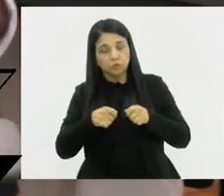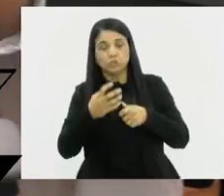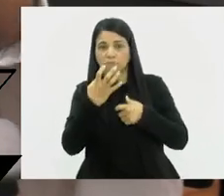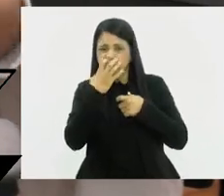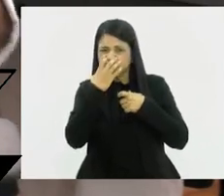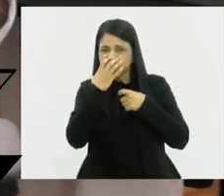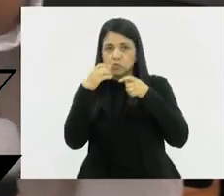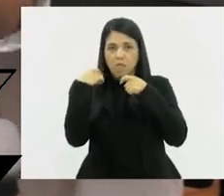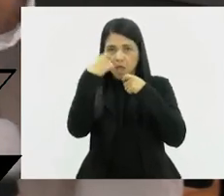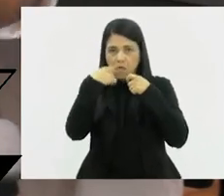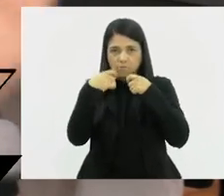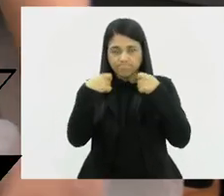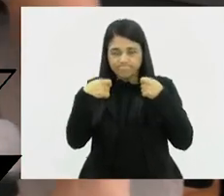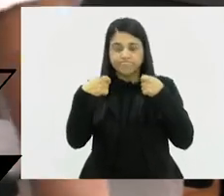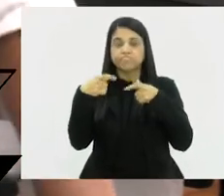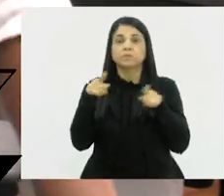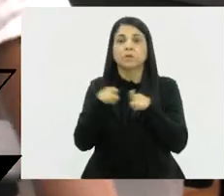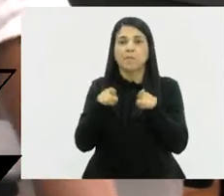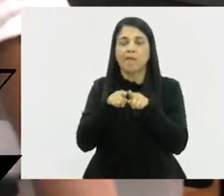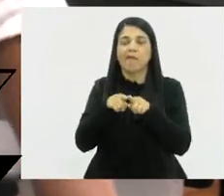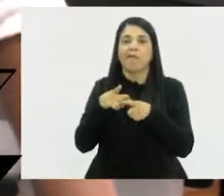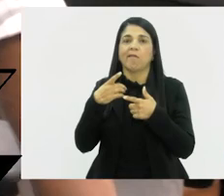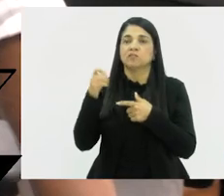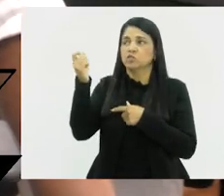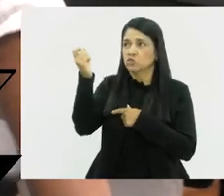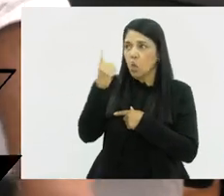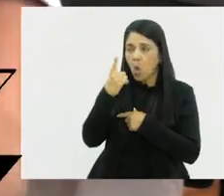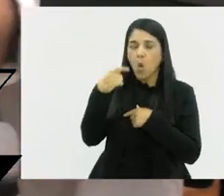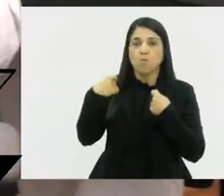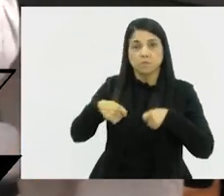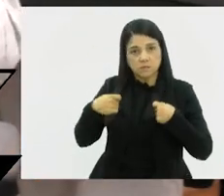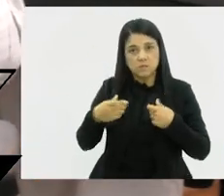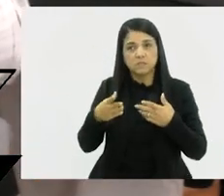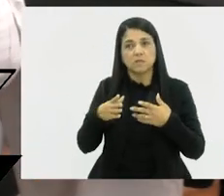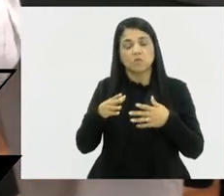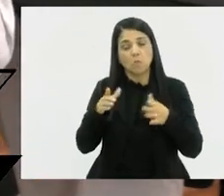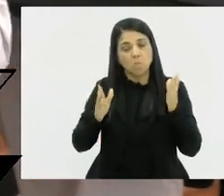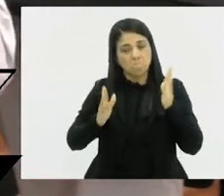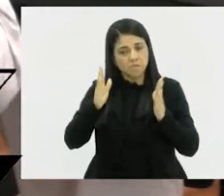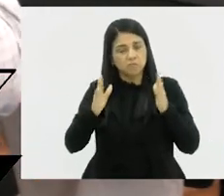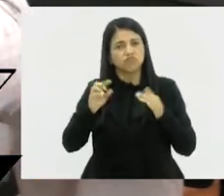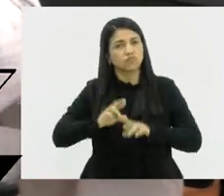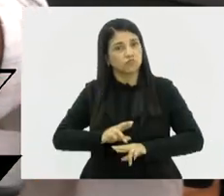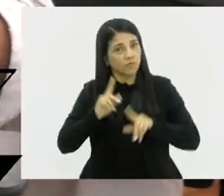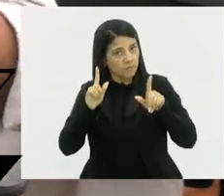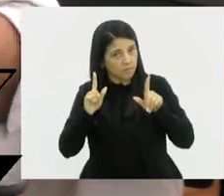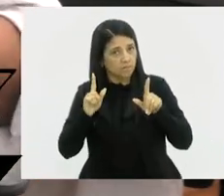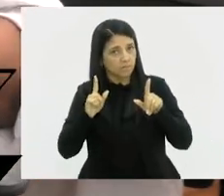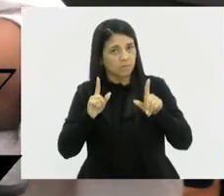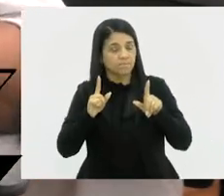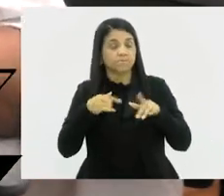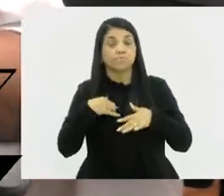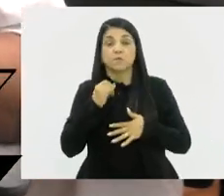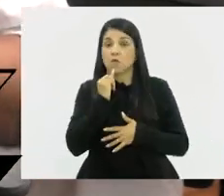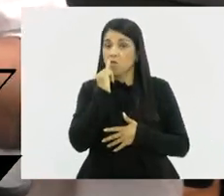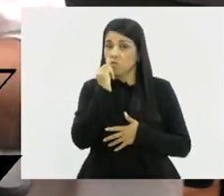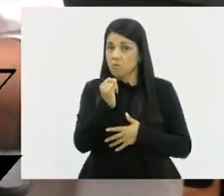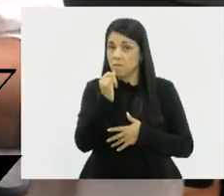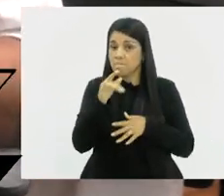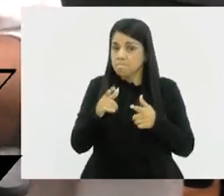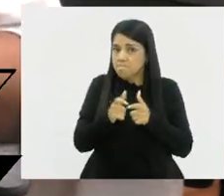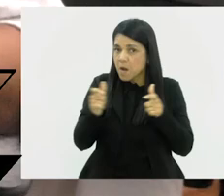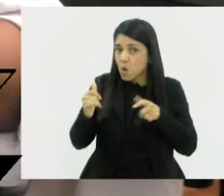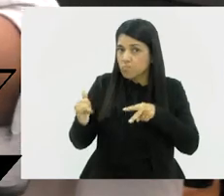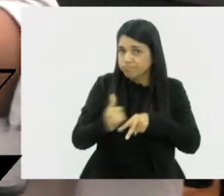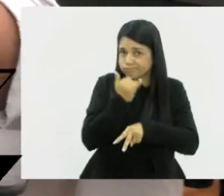Era uma coisa assim que realmente foi uma época diferente. Mas eu vou falar uma coisa. A maioria dos acidentes